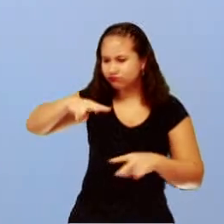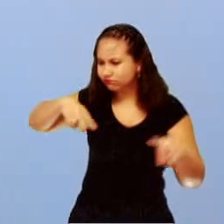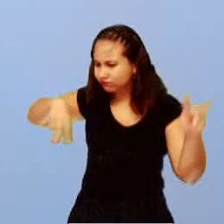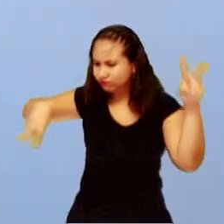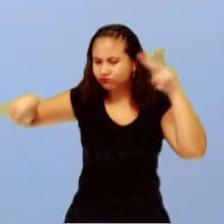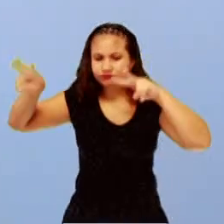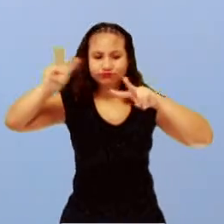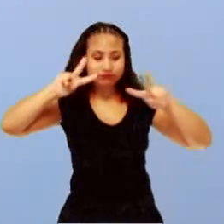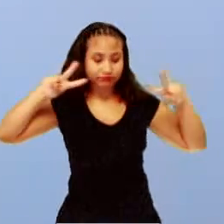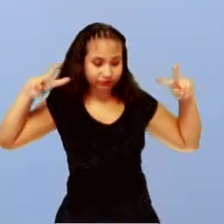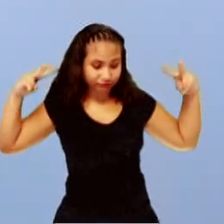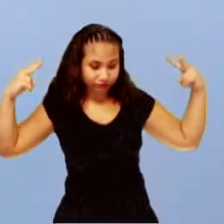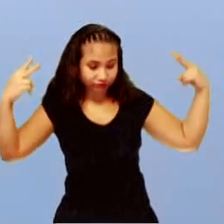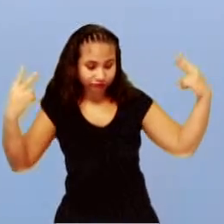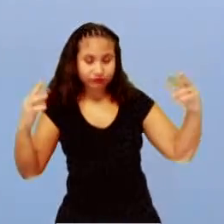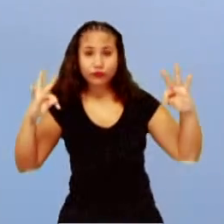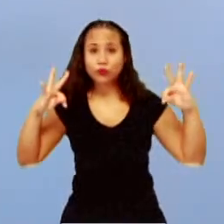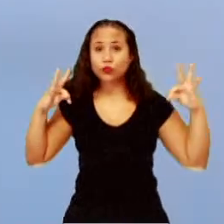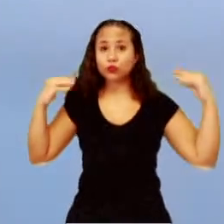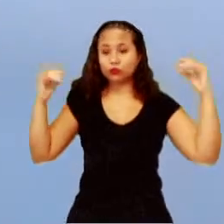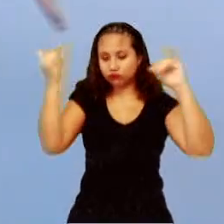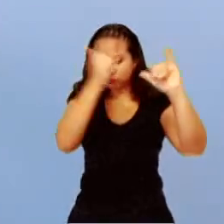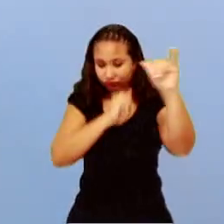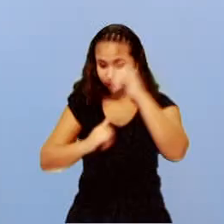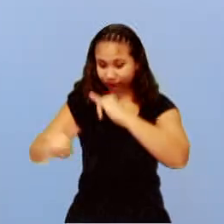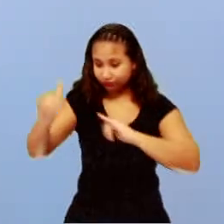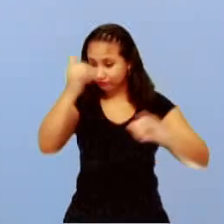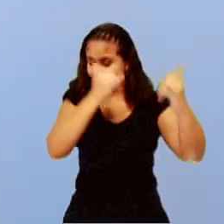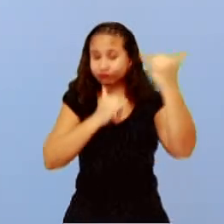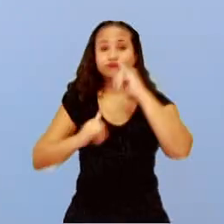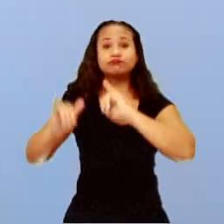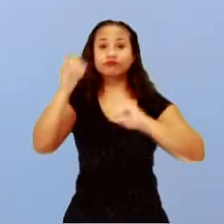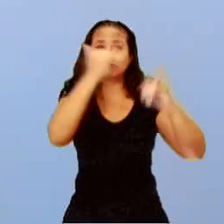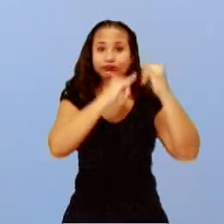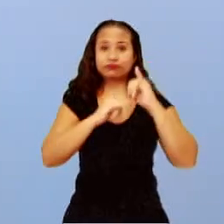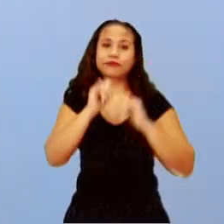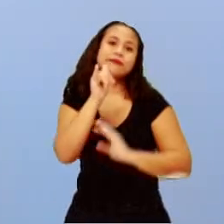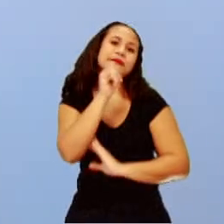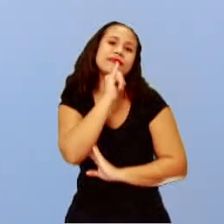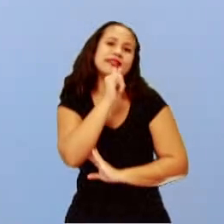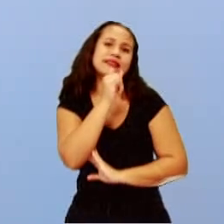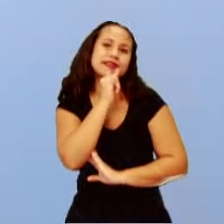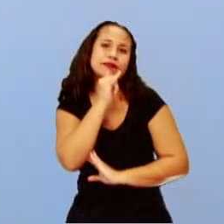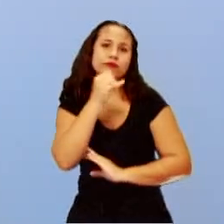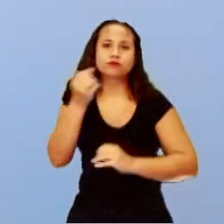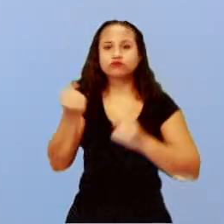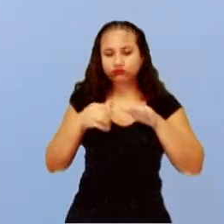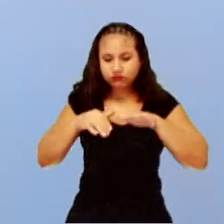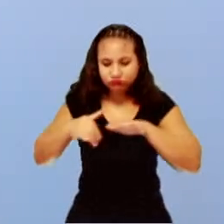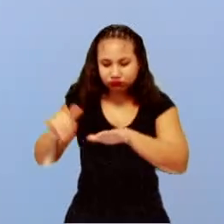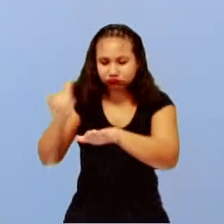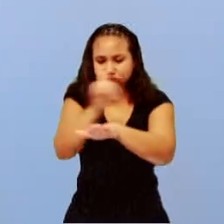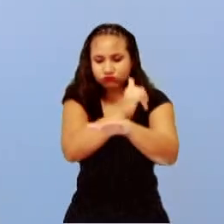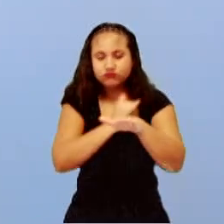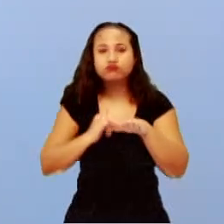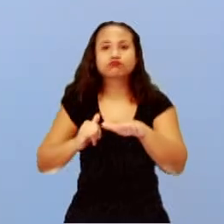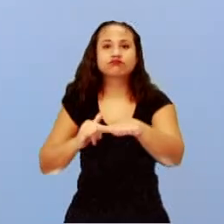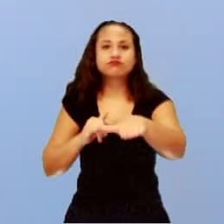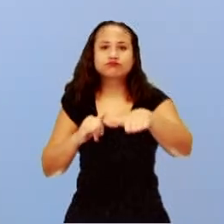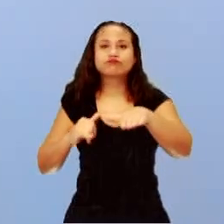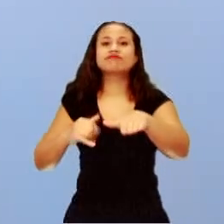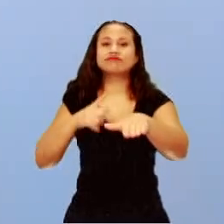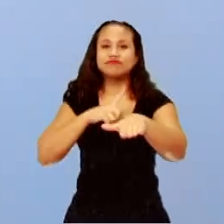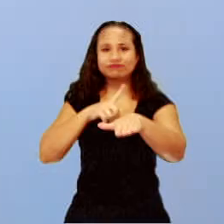não é? Você verá que a energia está em todos os lugares. Por exemplo, os carros se movem por uma